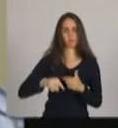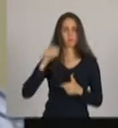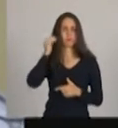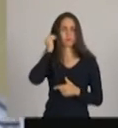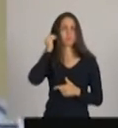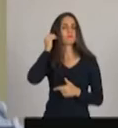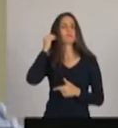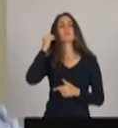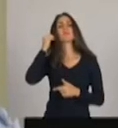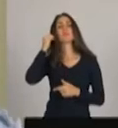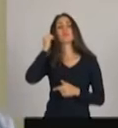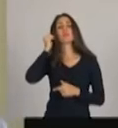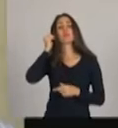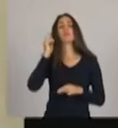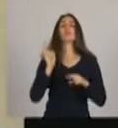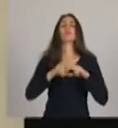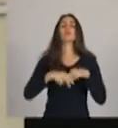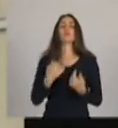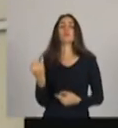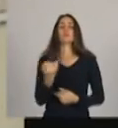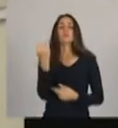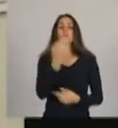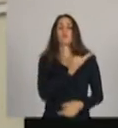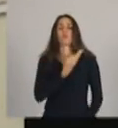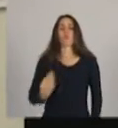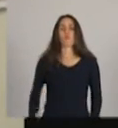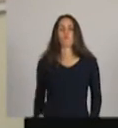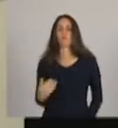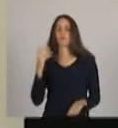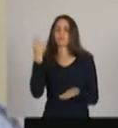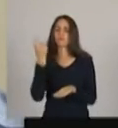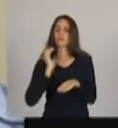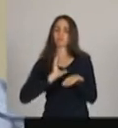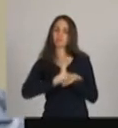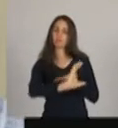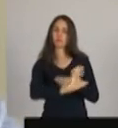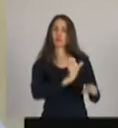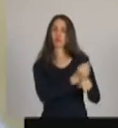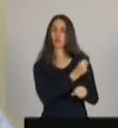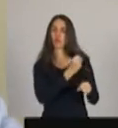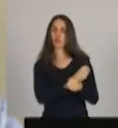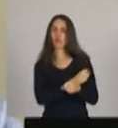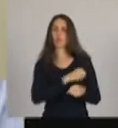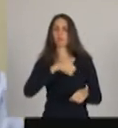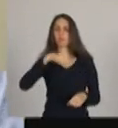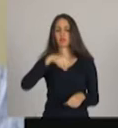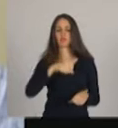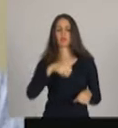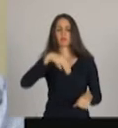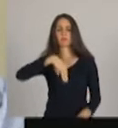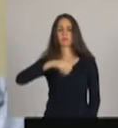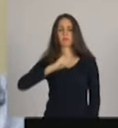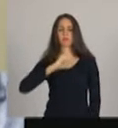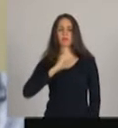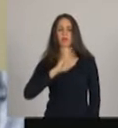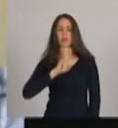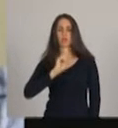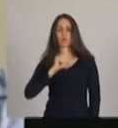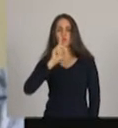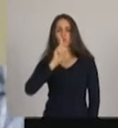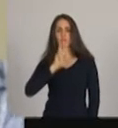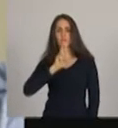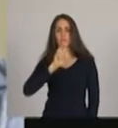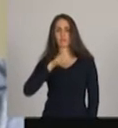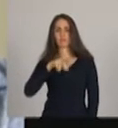muito importante. Isso representa realmente olhar o nosso cidadão.